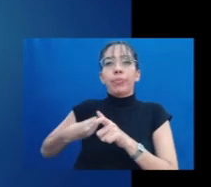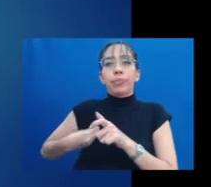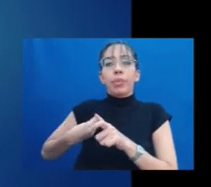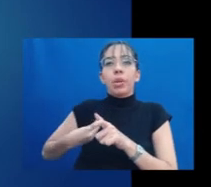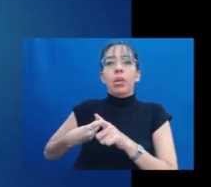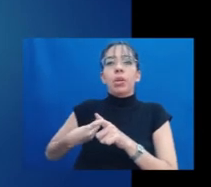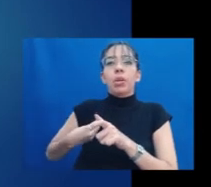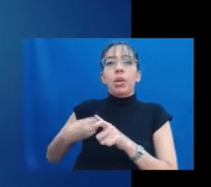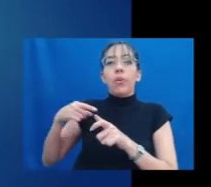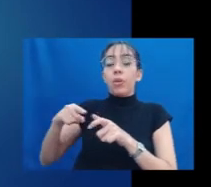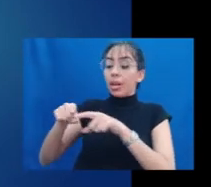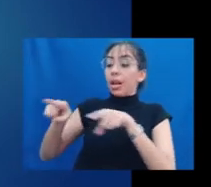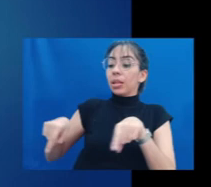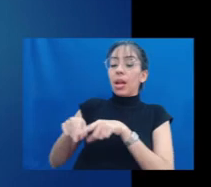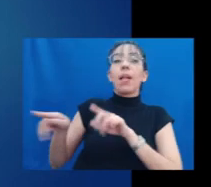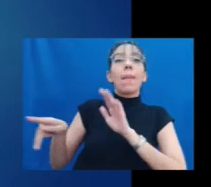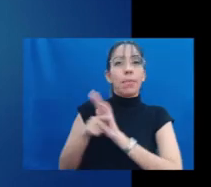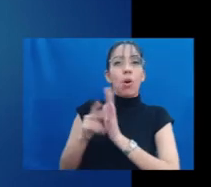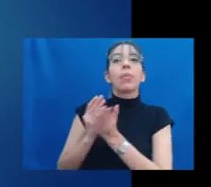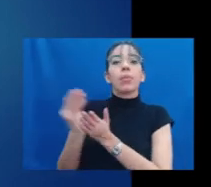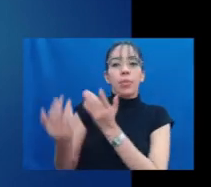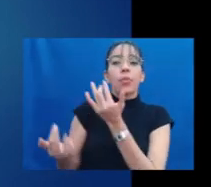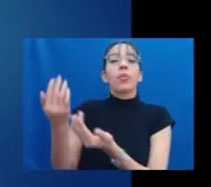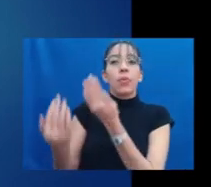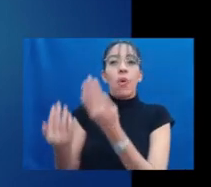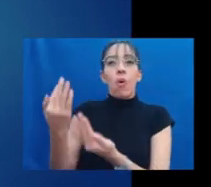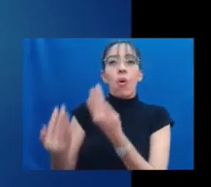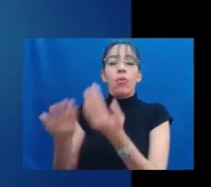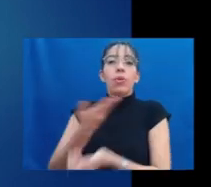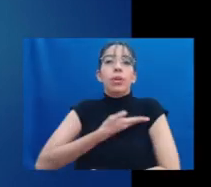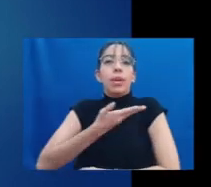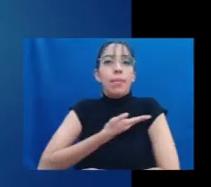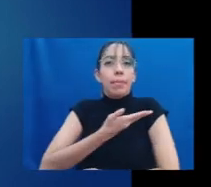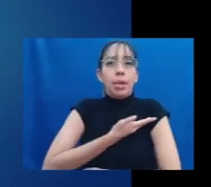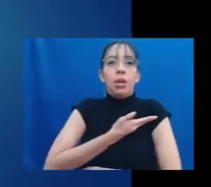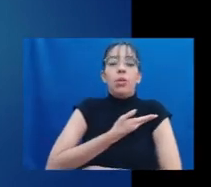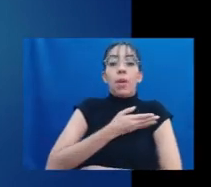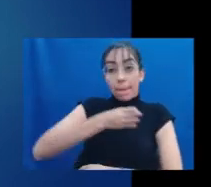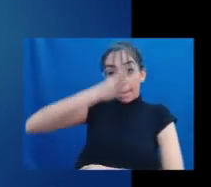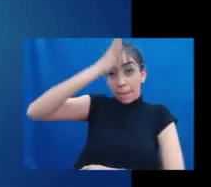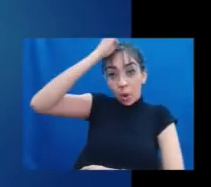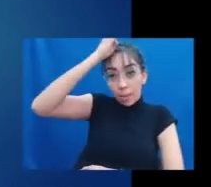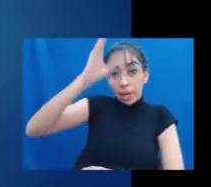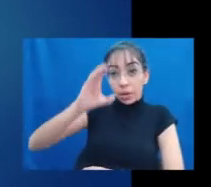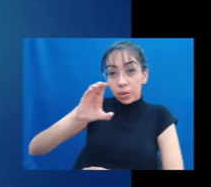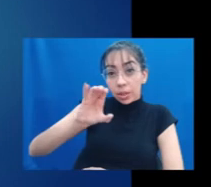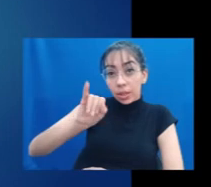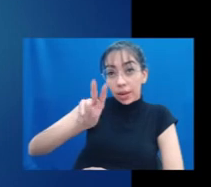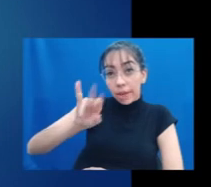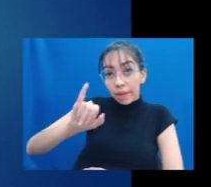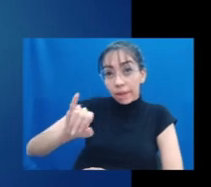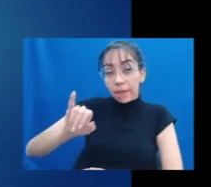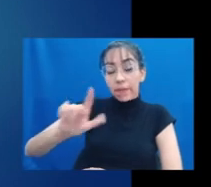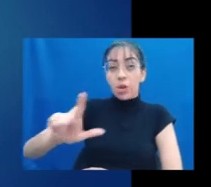local onde ela estava, né, essa é a narrativa dela, foi a sala que iniciou o incêndio. Ela e os colegas, que são bombeiros